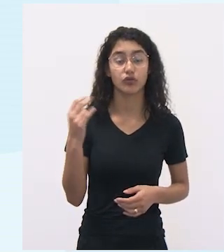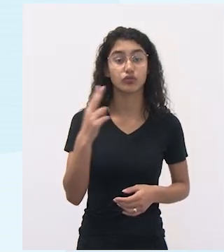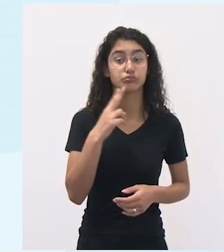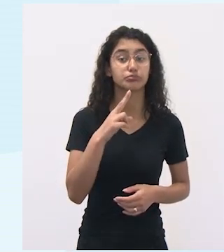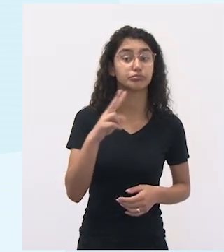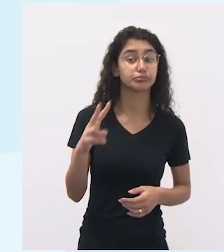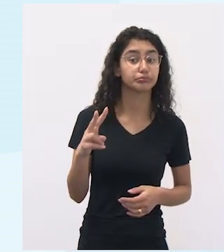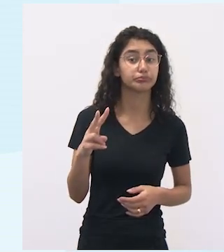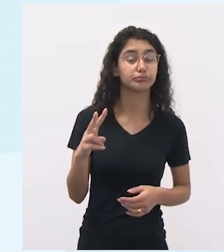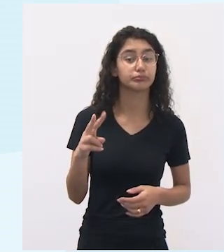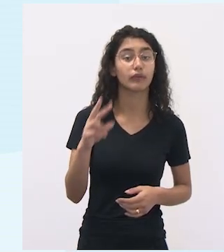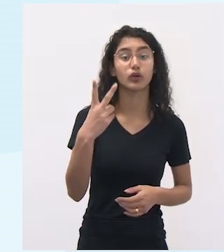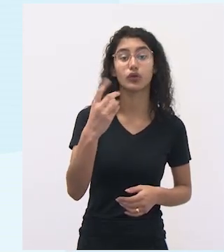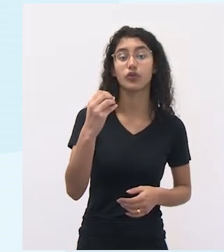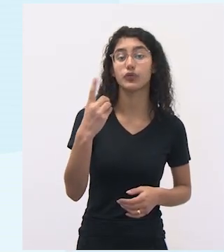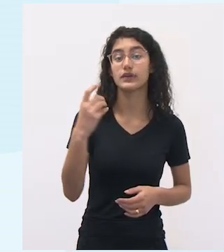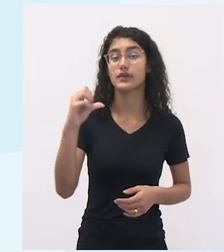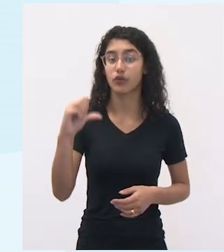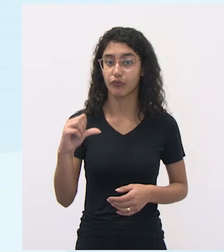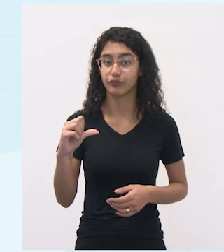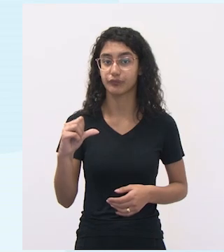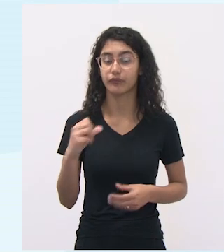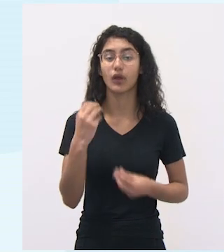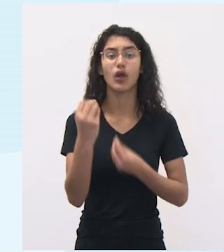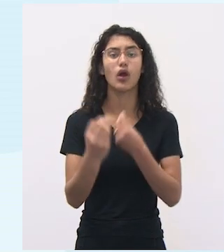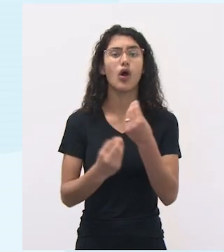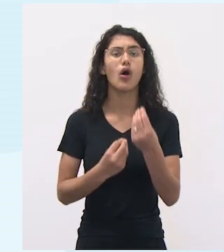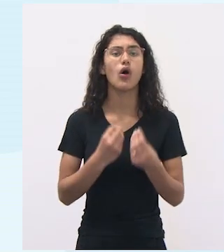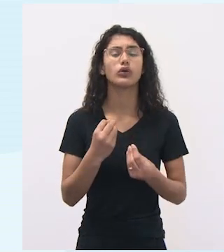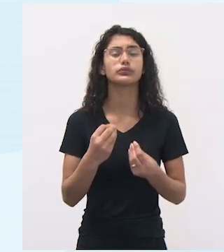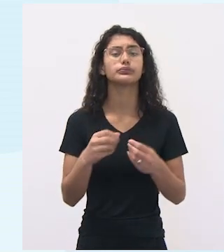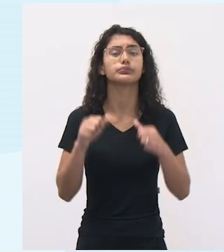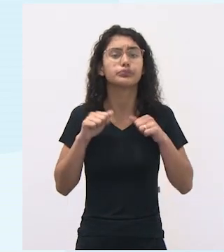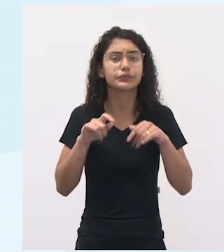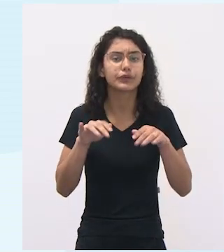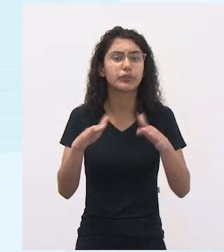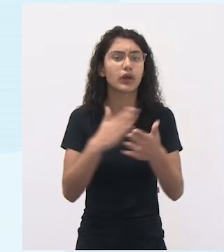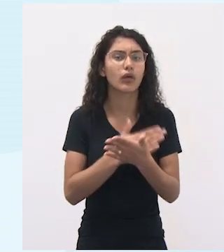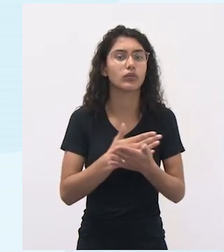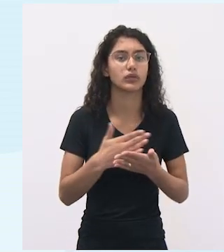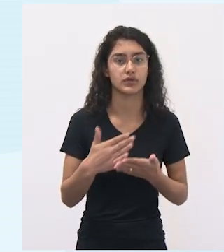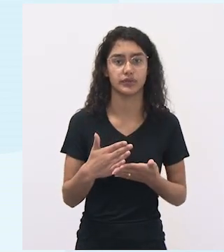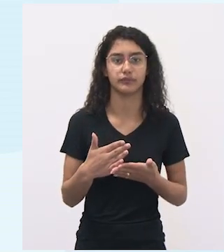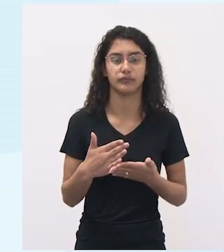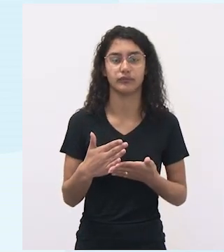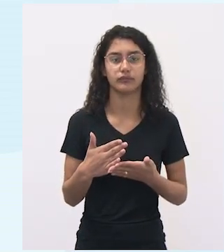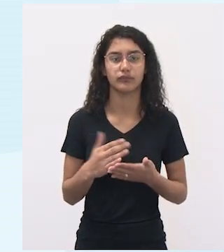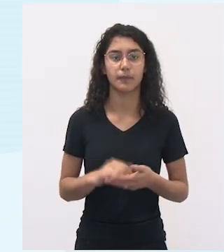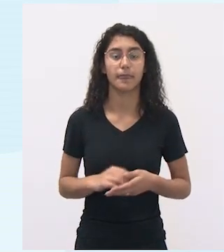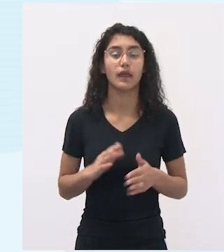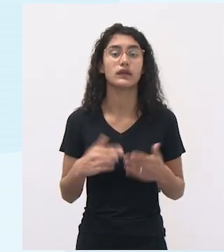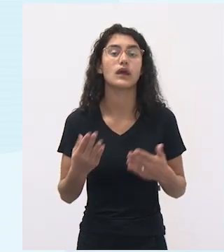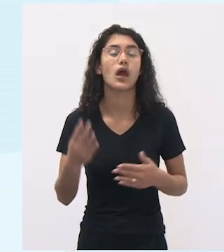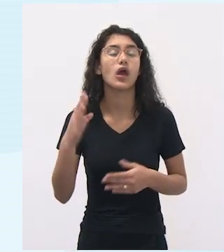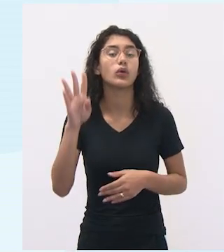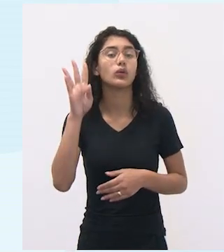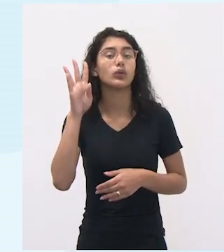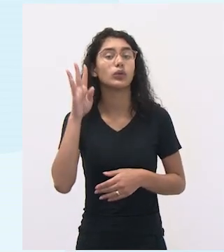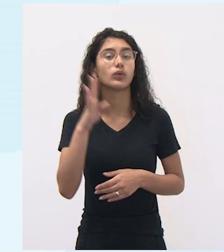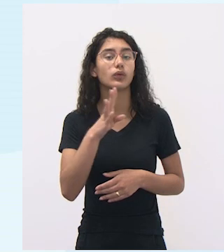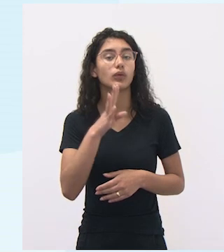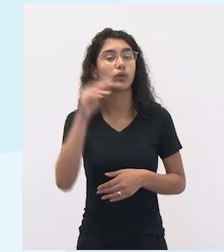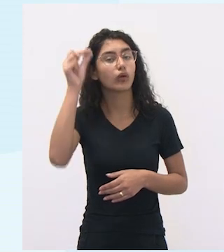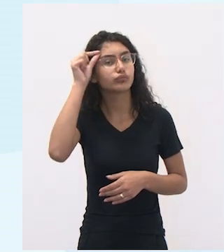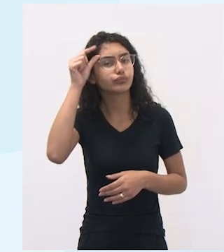do SAEB 2019. Onde nós estávamos quando a pandemia começou? Será que o conhecimento do nosso